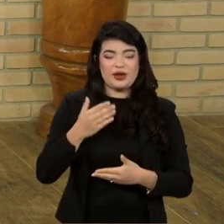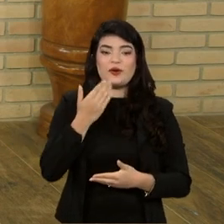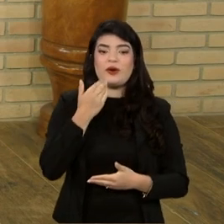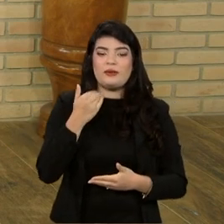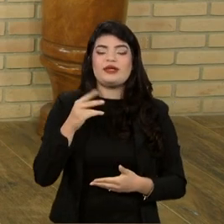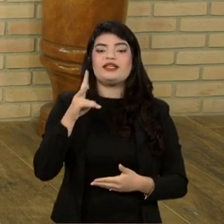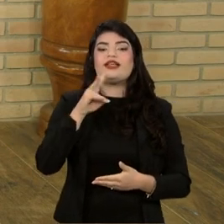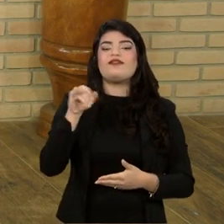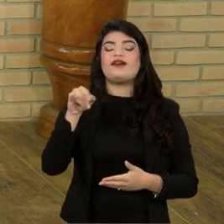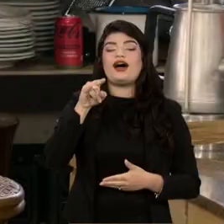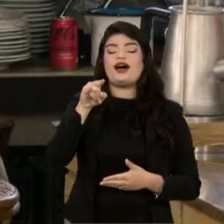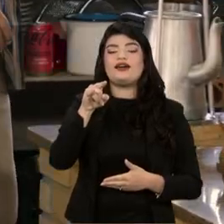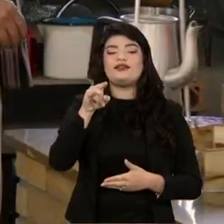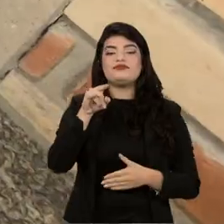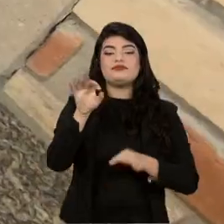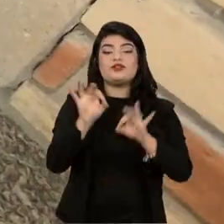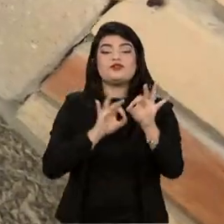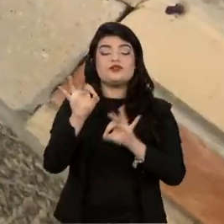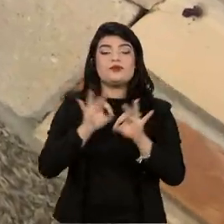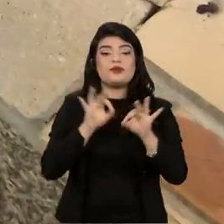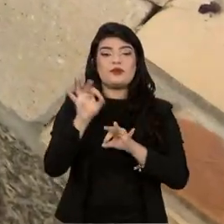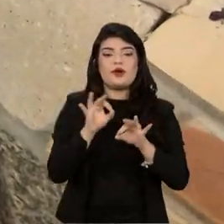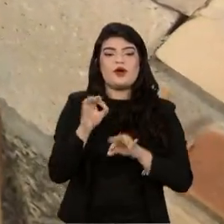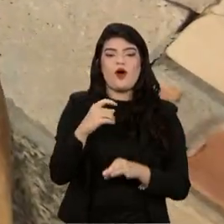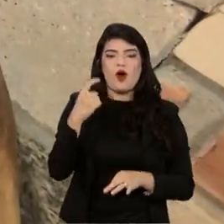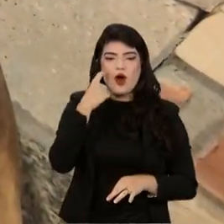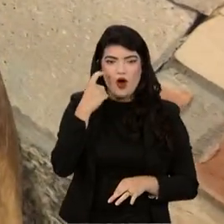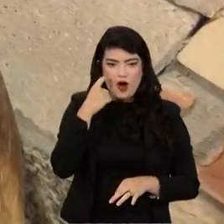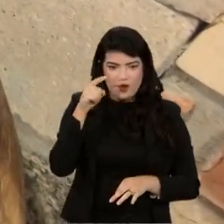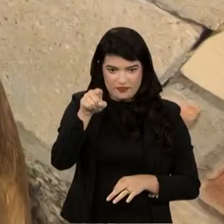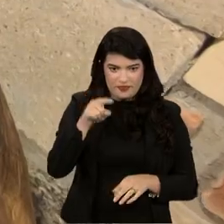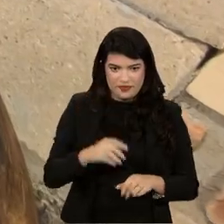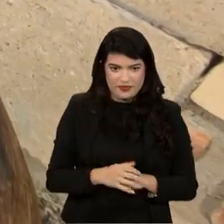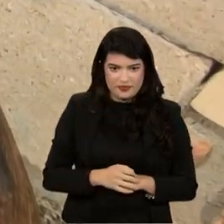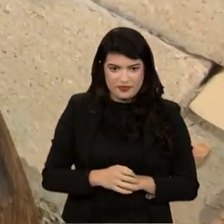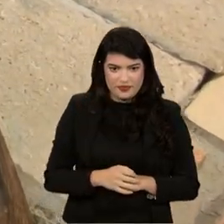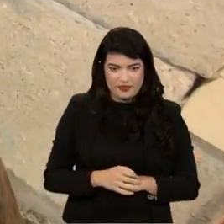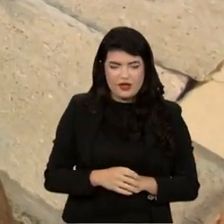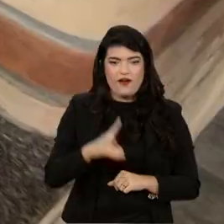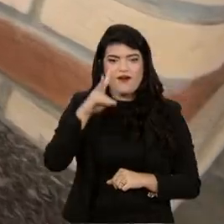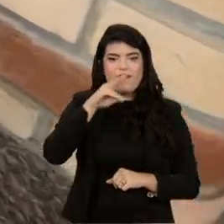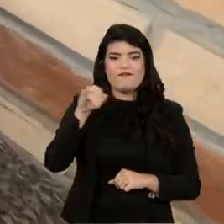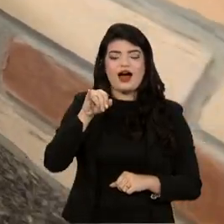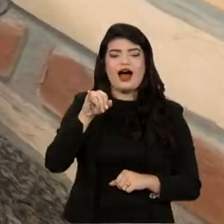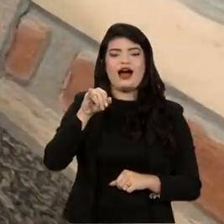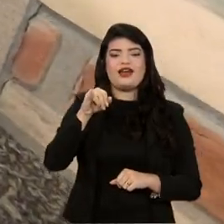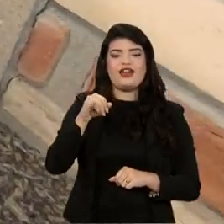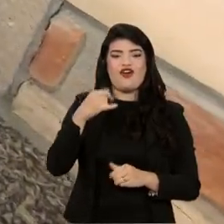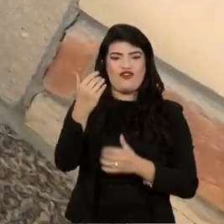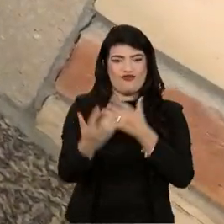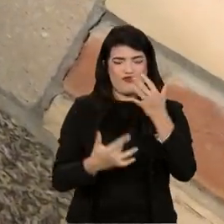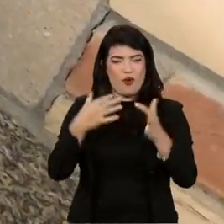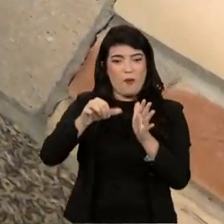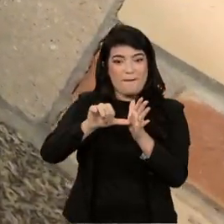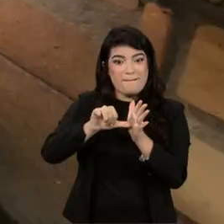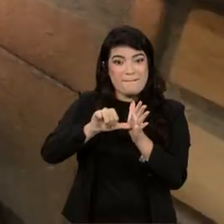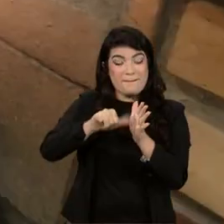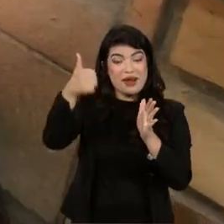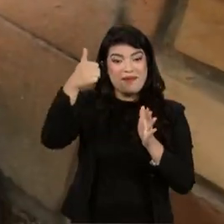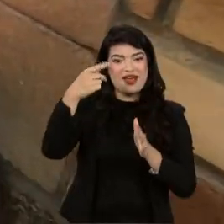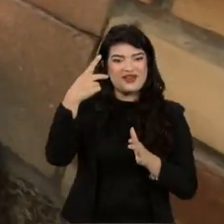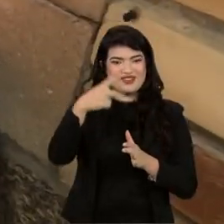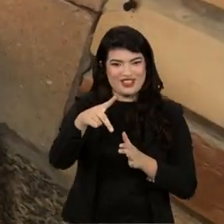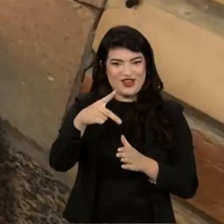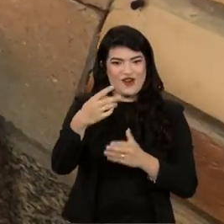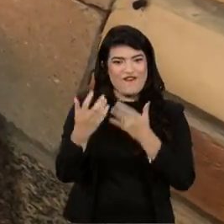andar. Eu vou... Ô, Sérgio, ó. Nós inauguramos, acendemos hoje pela primeira vez o seu fogão a